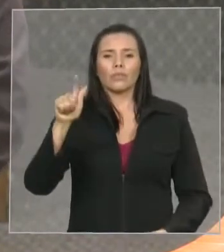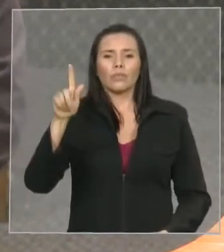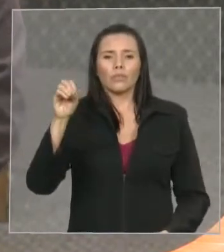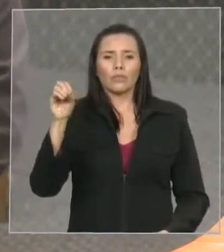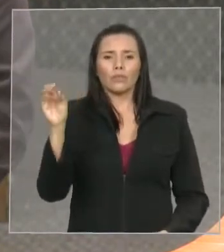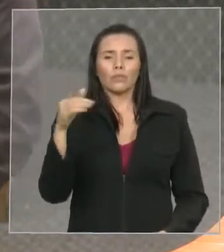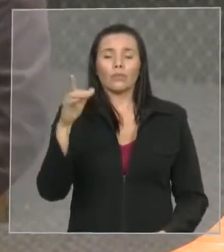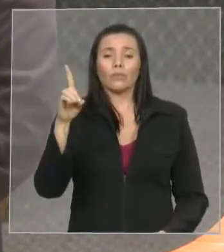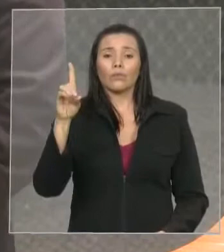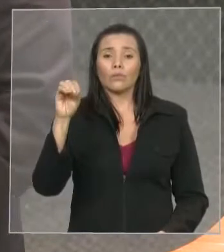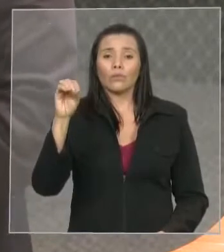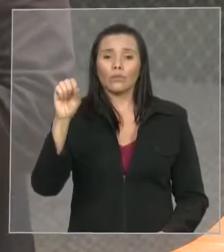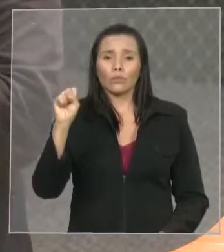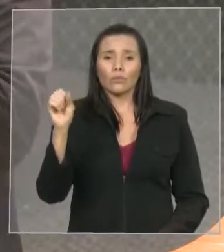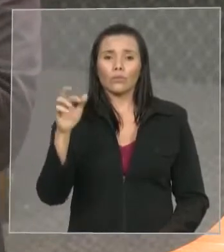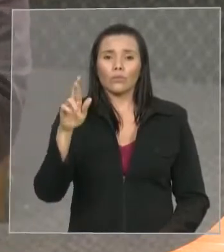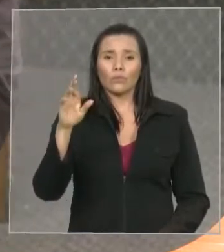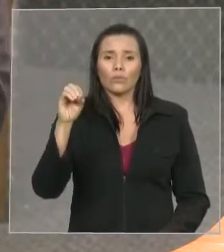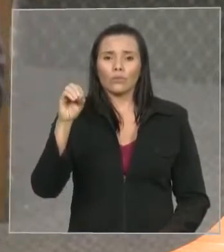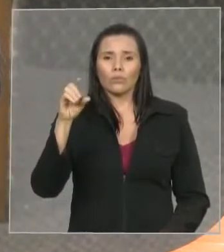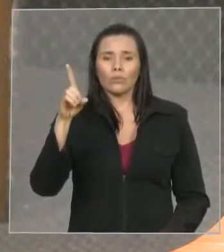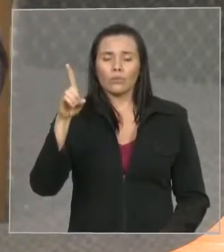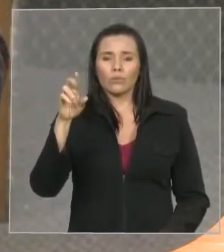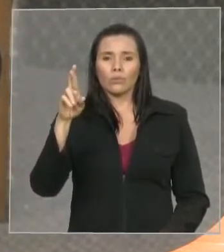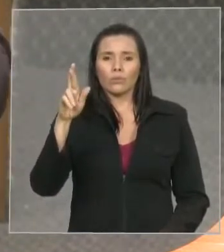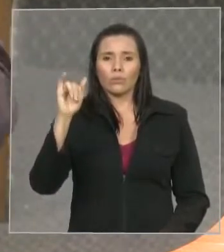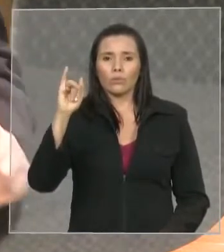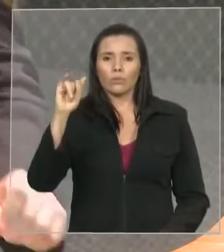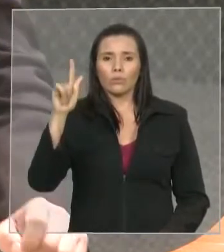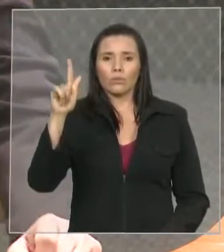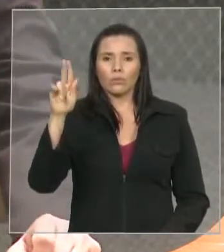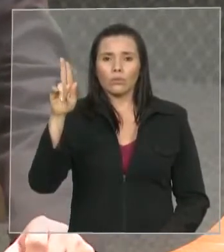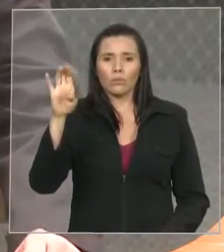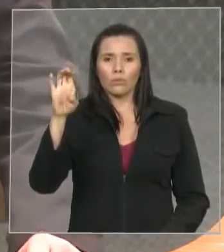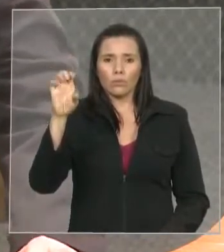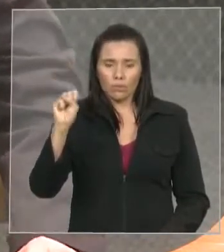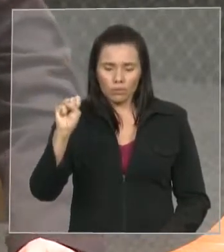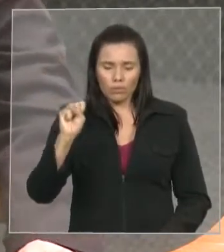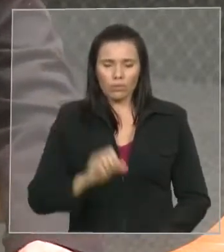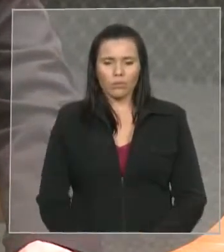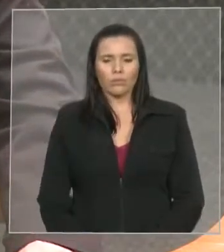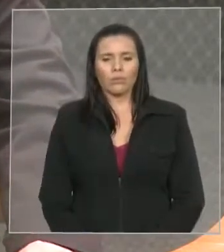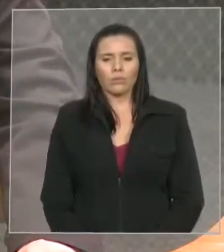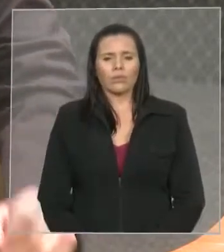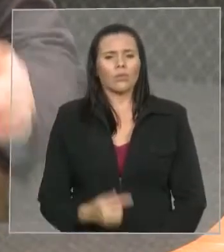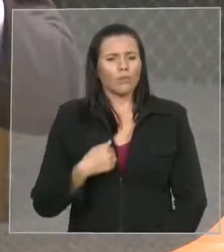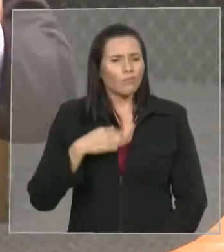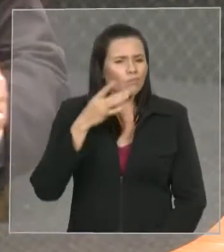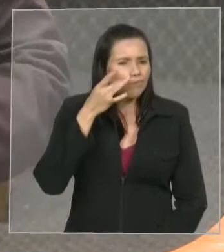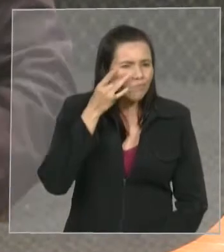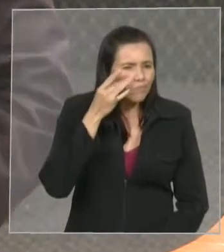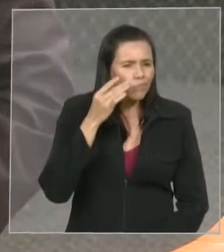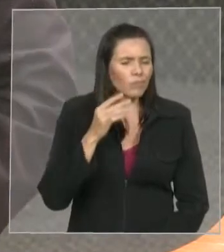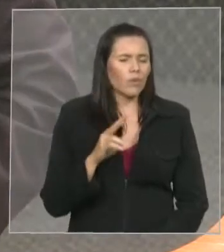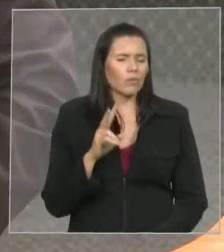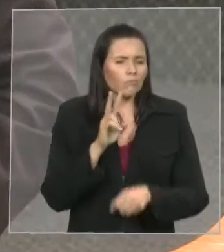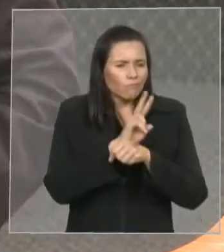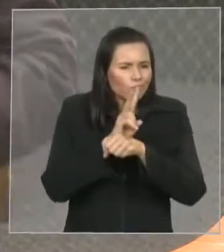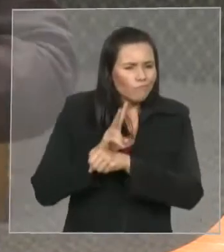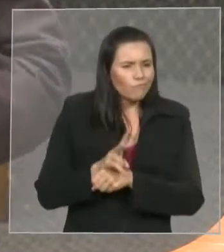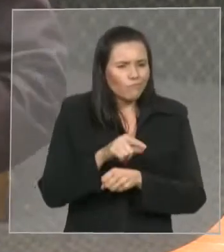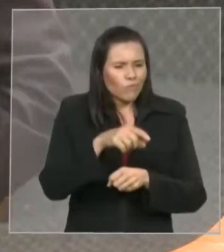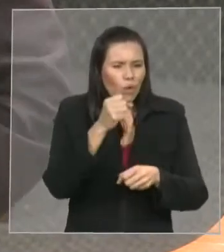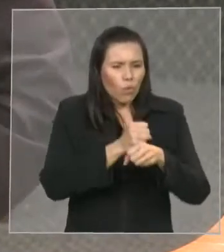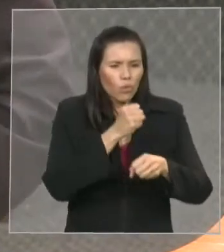fiscalizando uma obra do governo do estado do Maranhão. Desde já quero agradecer ao governador Flávio Dino pelo grande empenho em